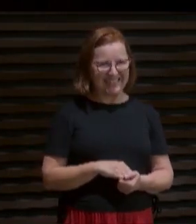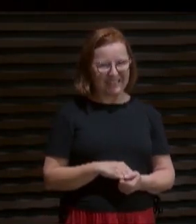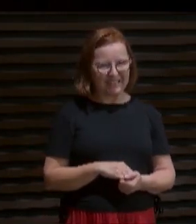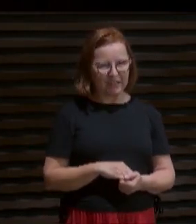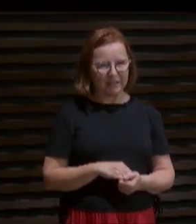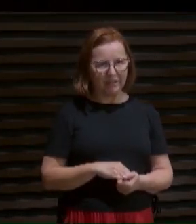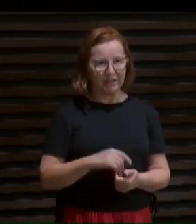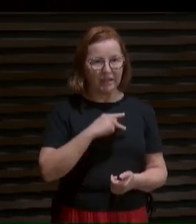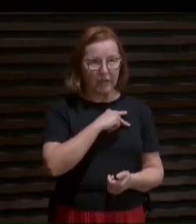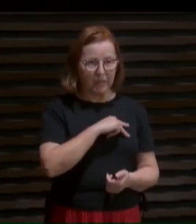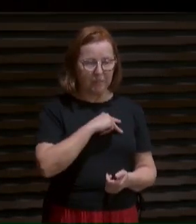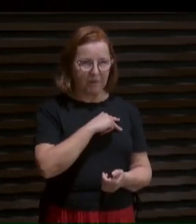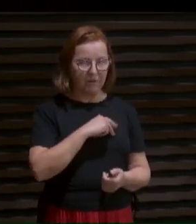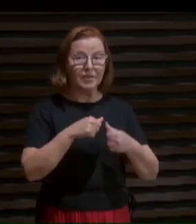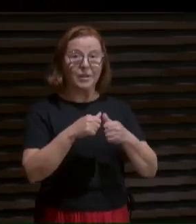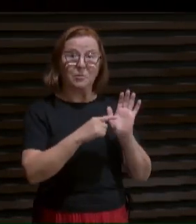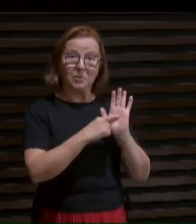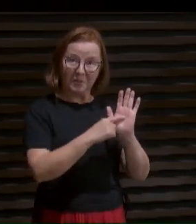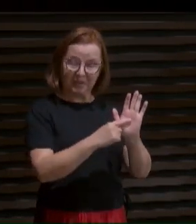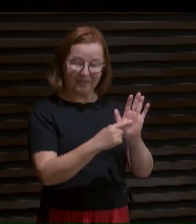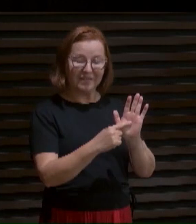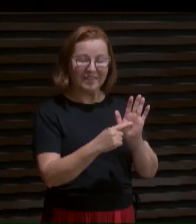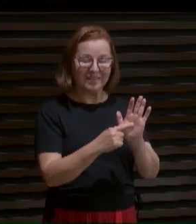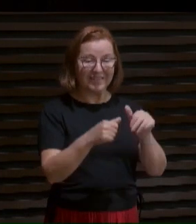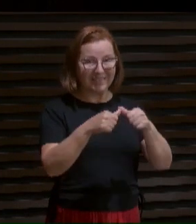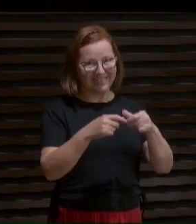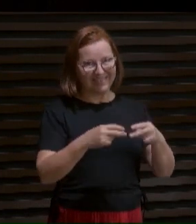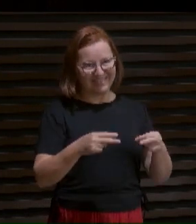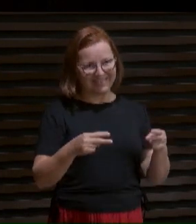Paulo parece que está mostrando que o caminho aqui